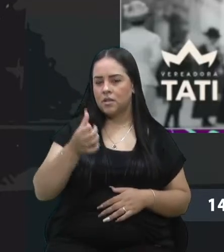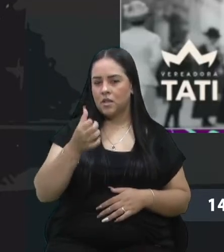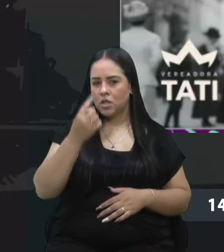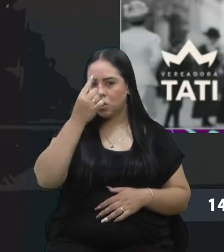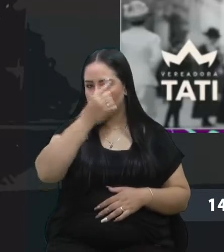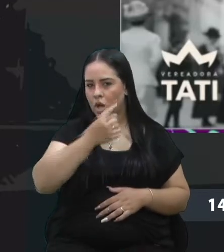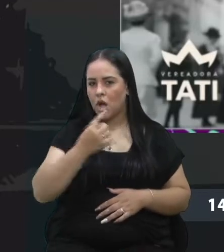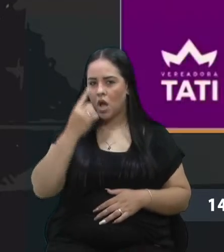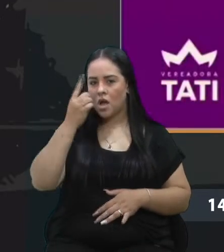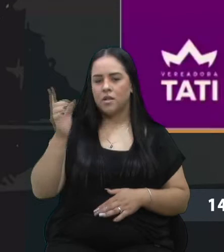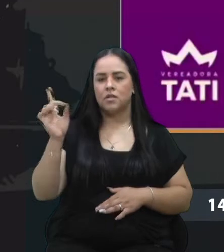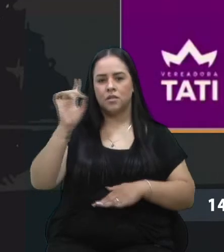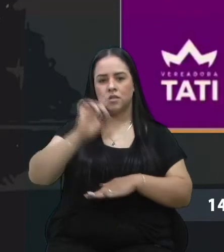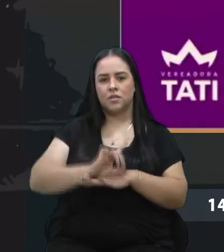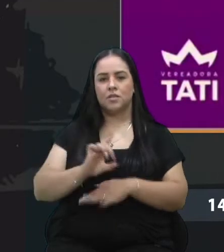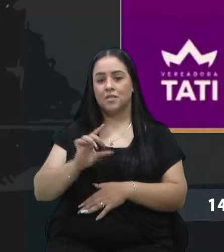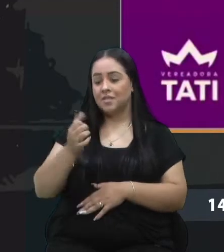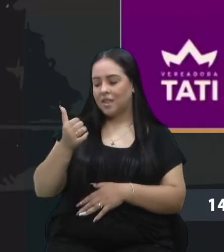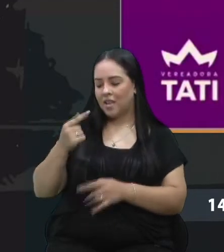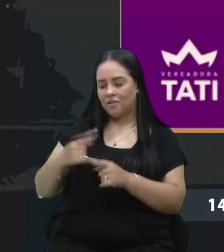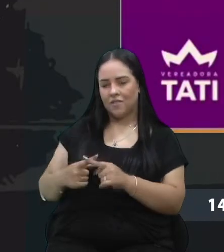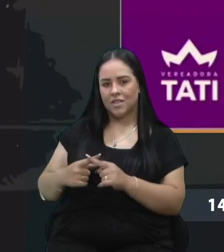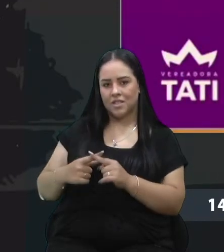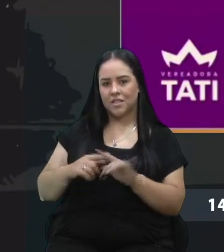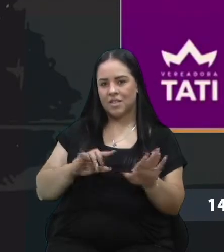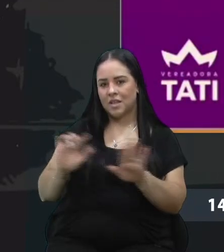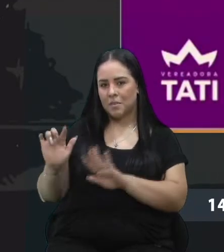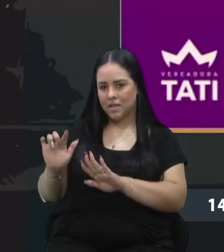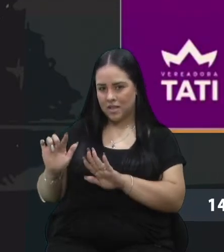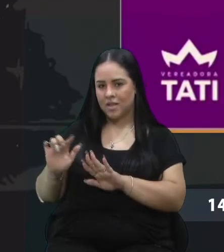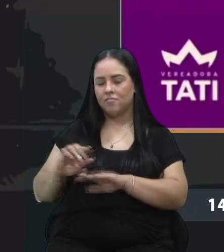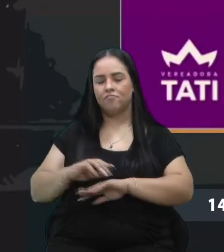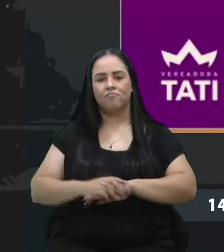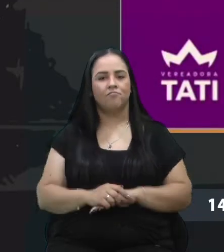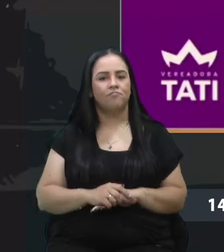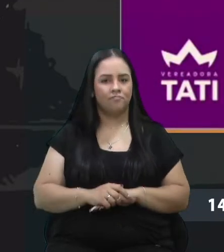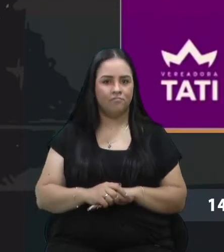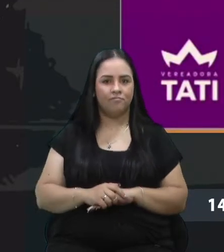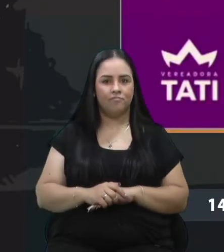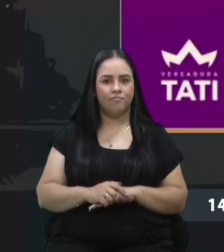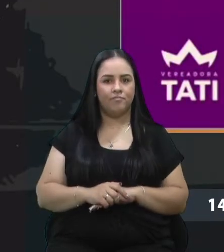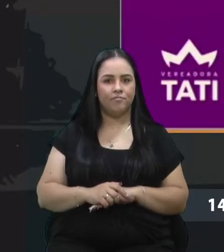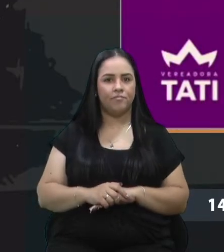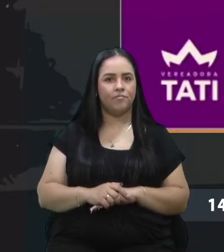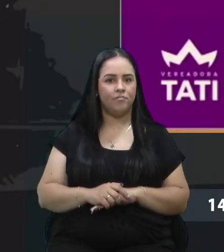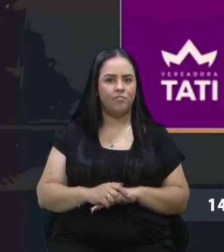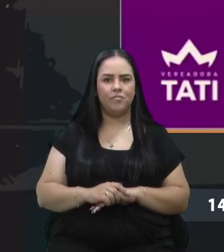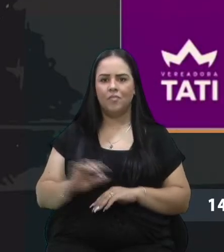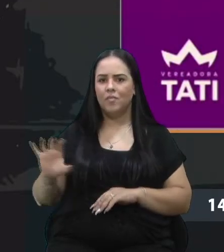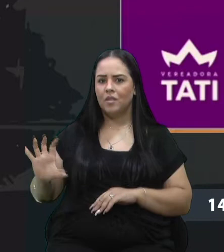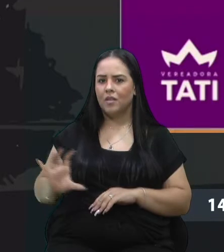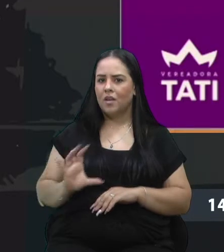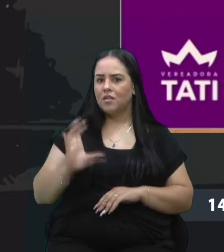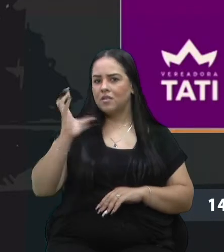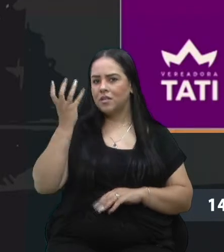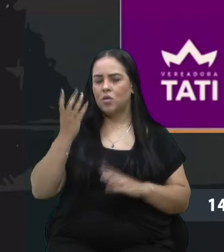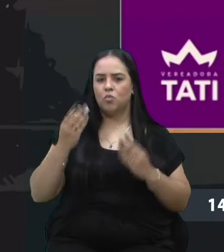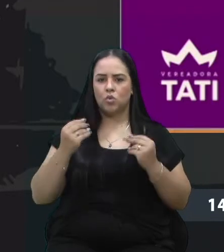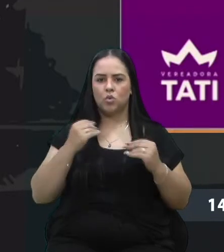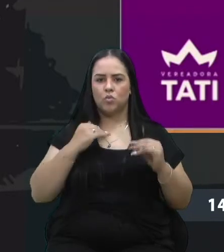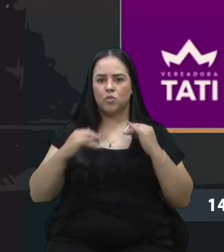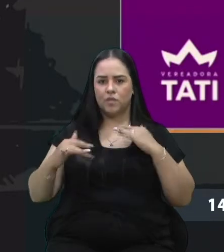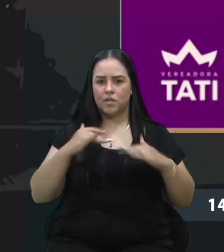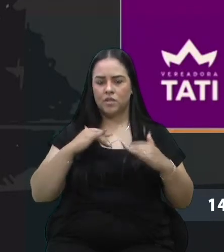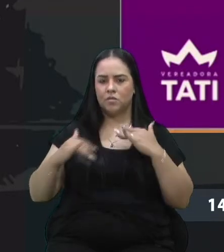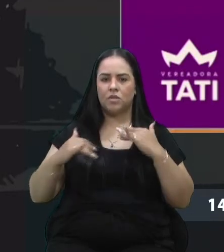por dia, 6 vezes por semana. Então, houveram diversos movimentos, na Rússia,